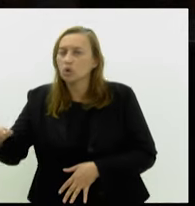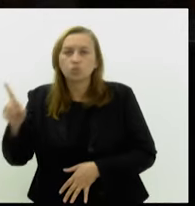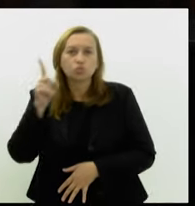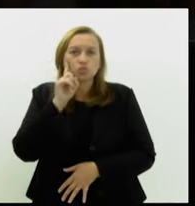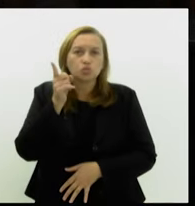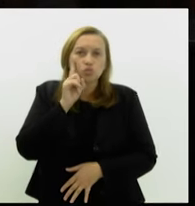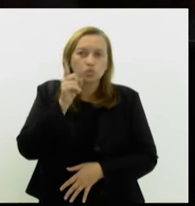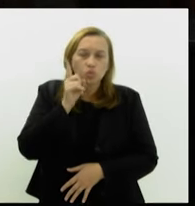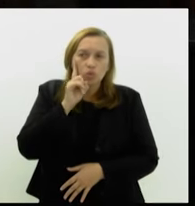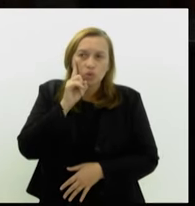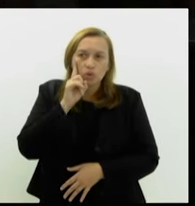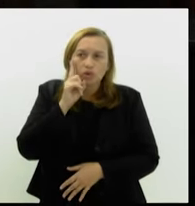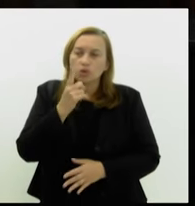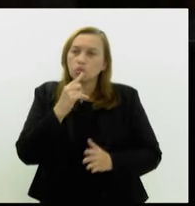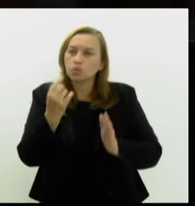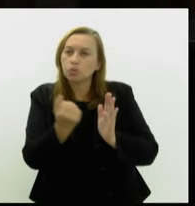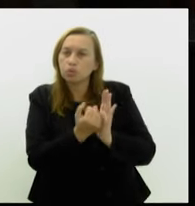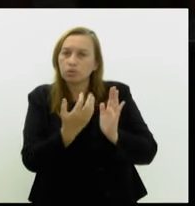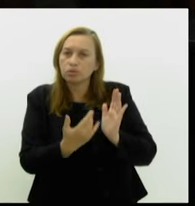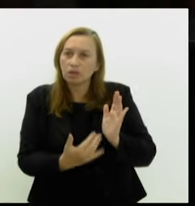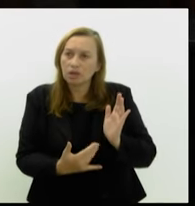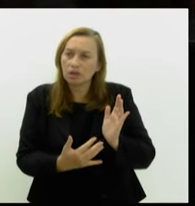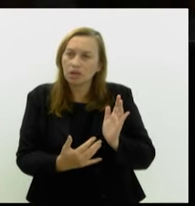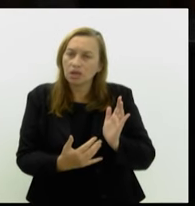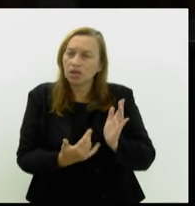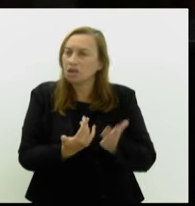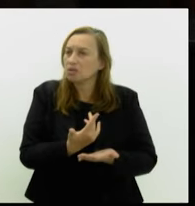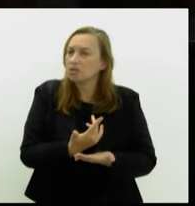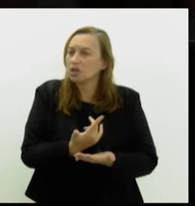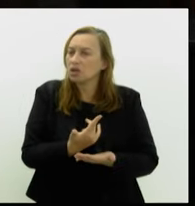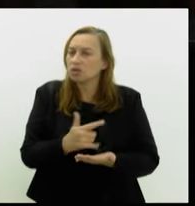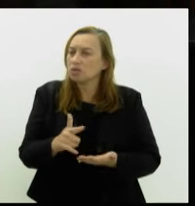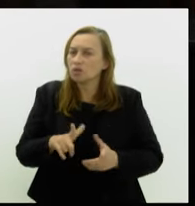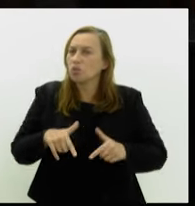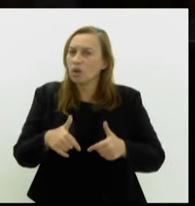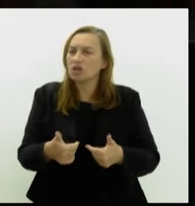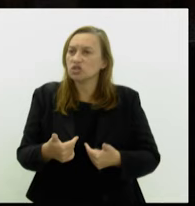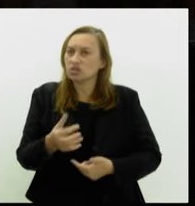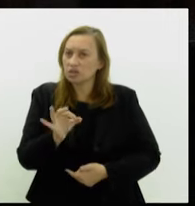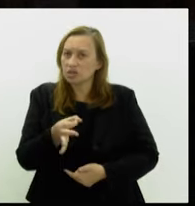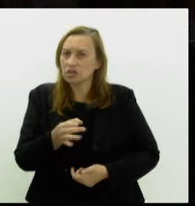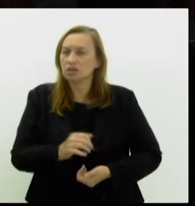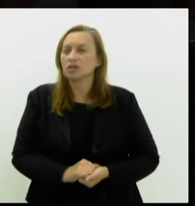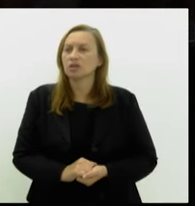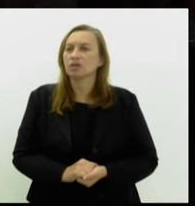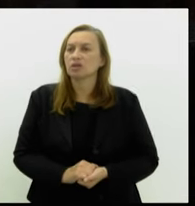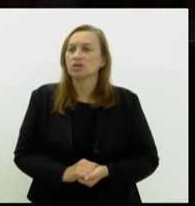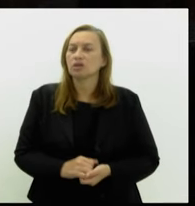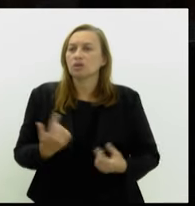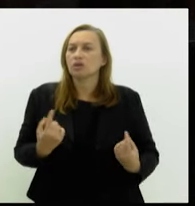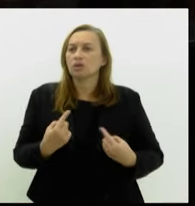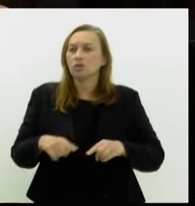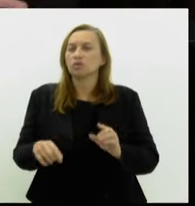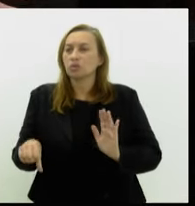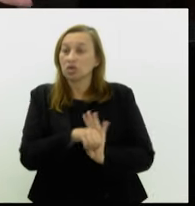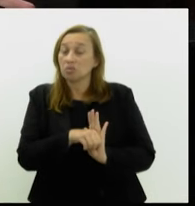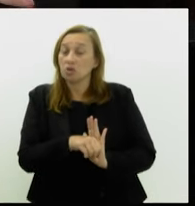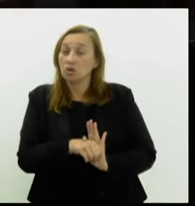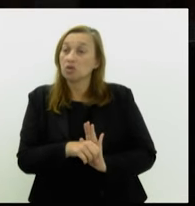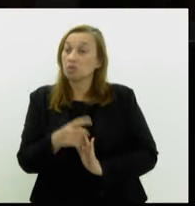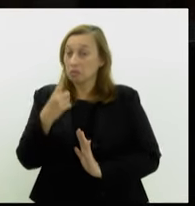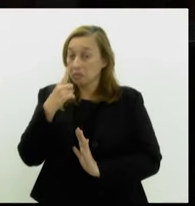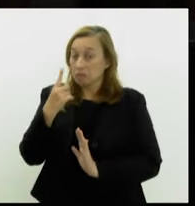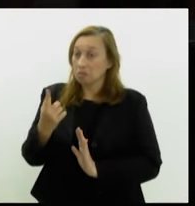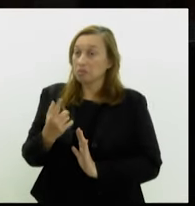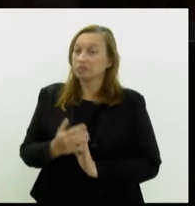dias para derramar sangue e não ter concretamente uma ação que seja contundente no combate ao crime? Porque é isso que nós estamos